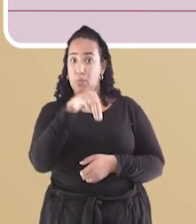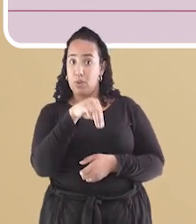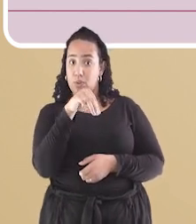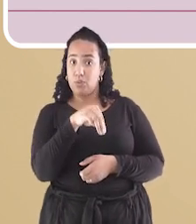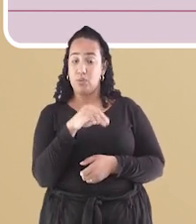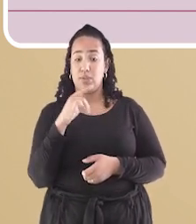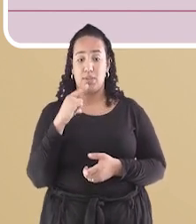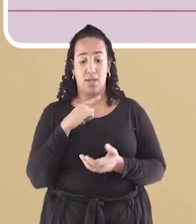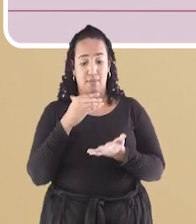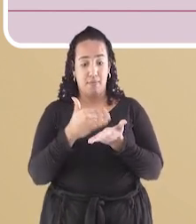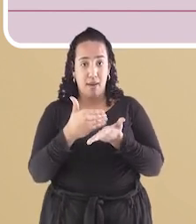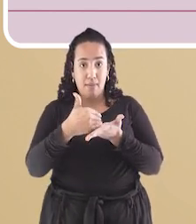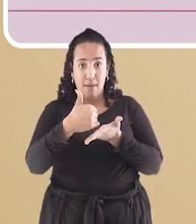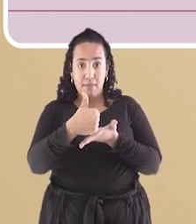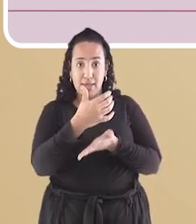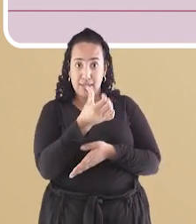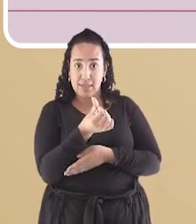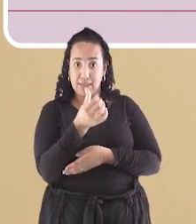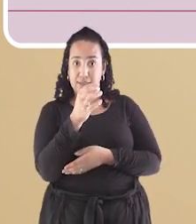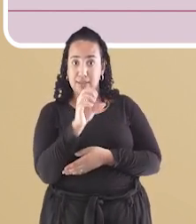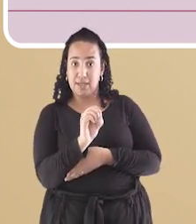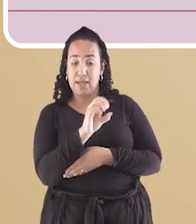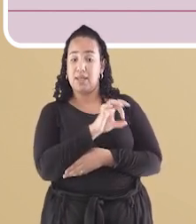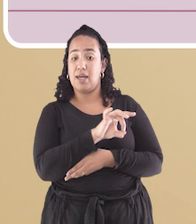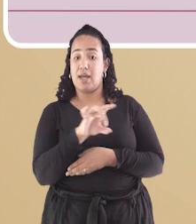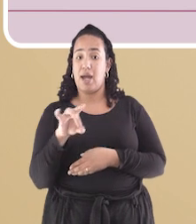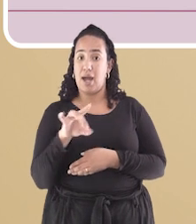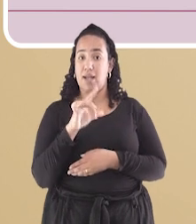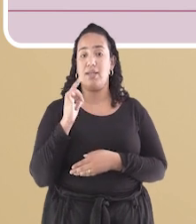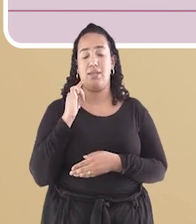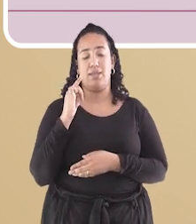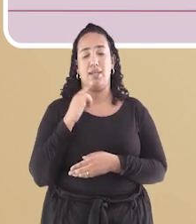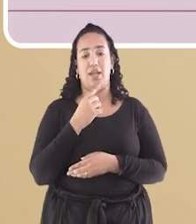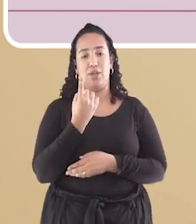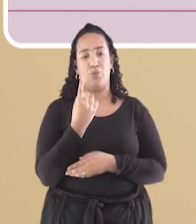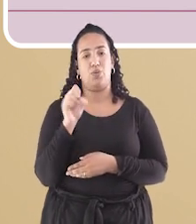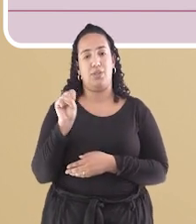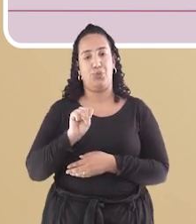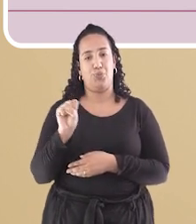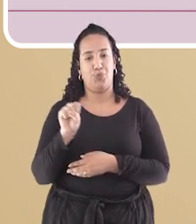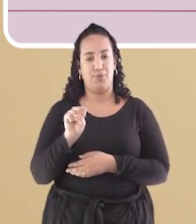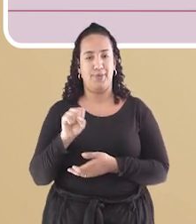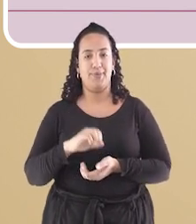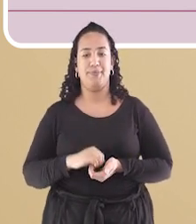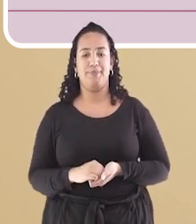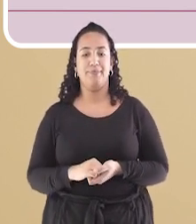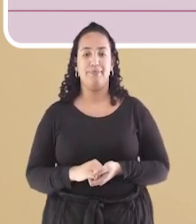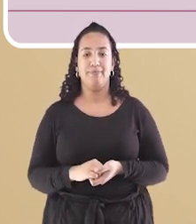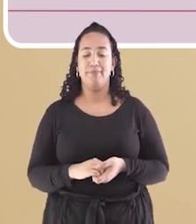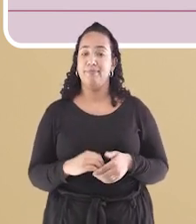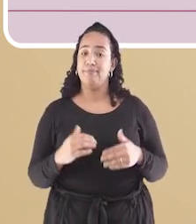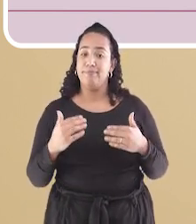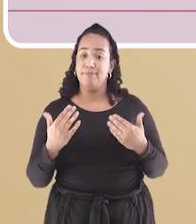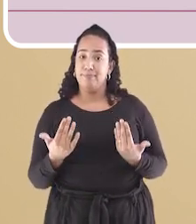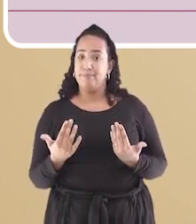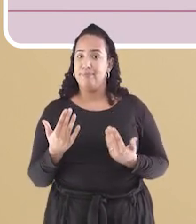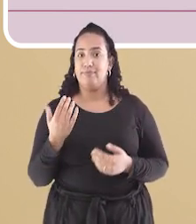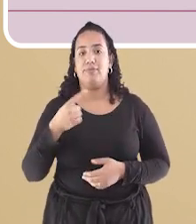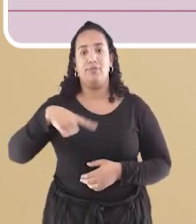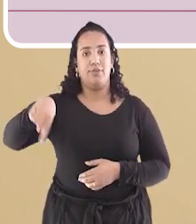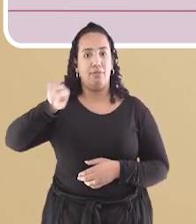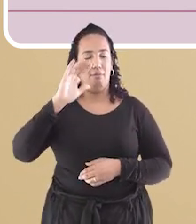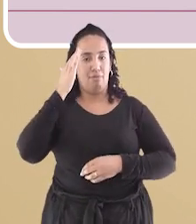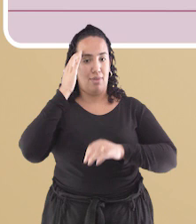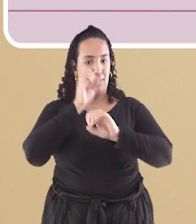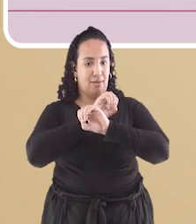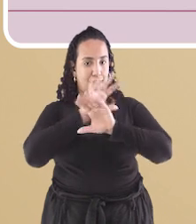em 60 partes iguais. Cada parte corresponde a 1 segundo. Então, fica claro para